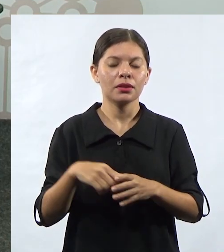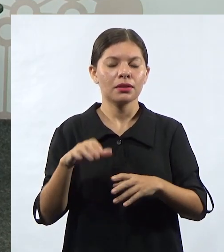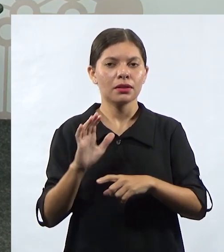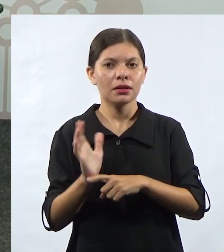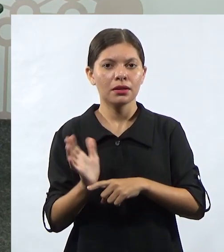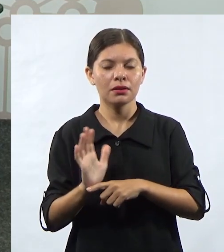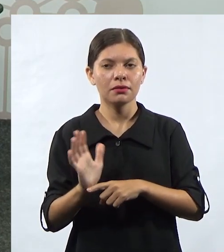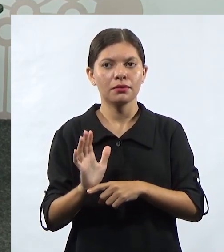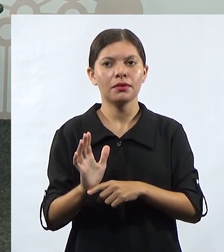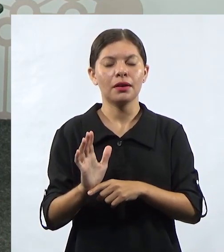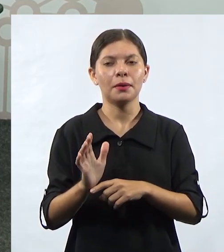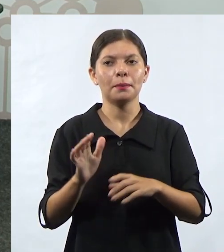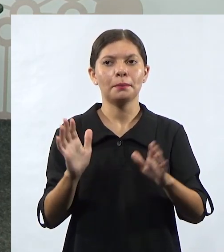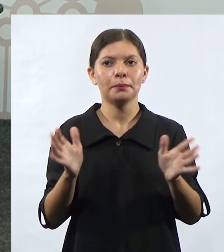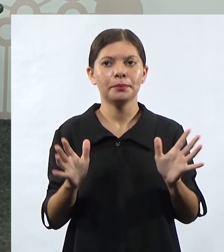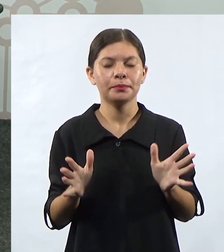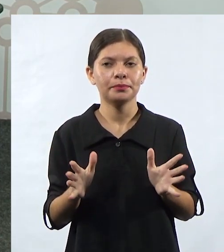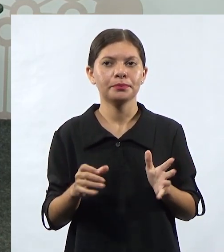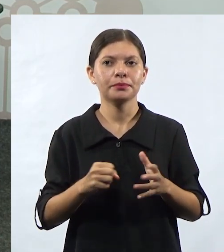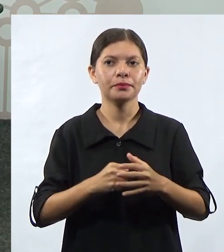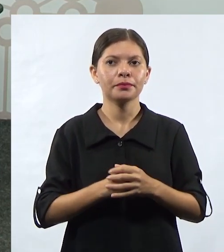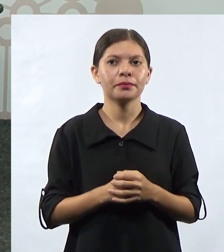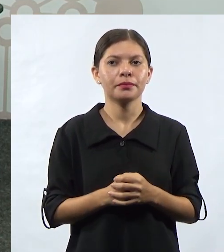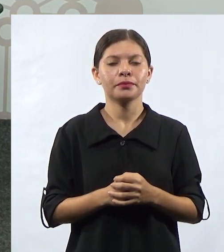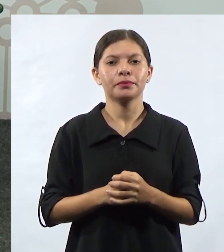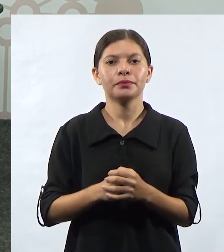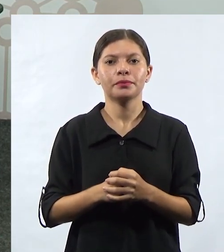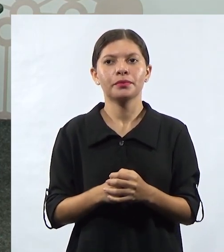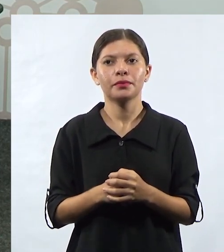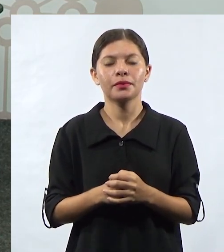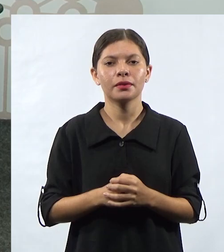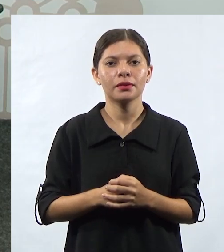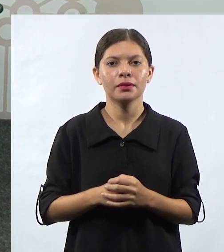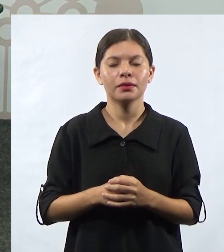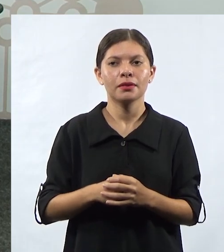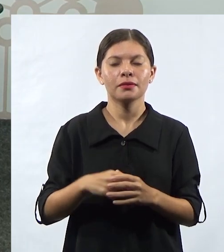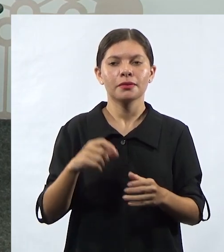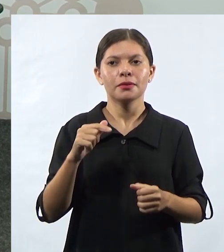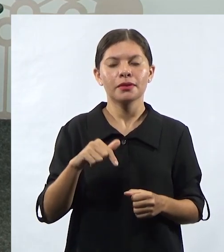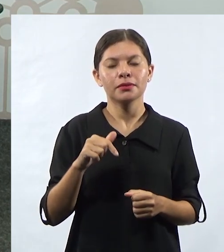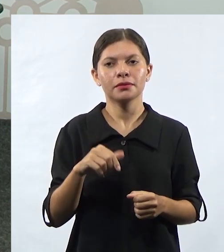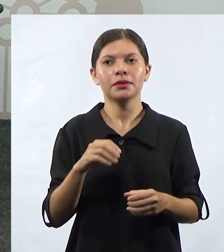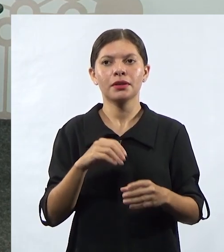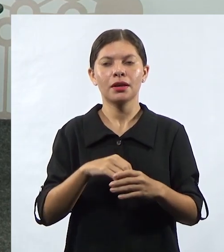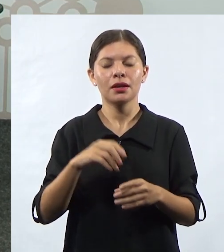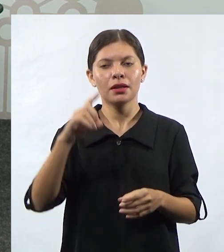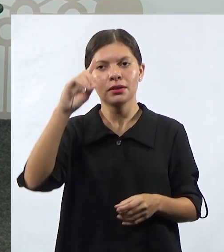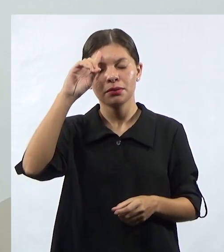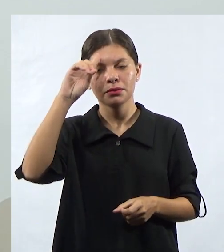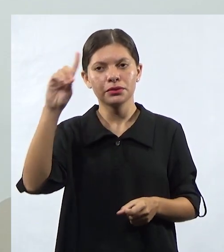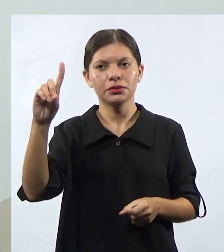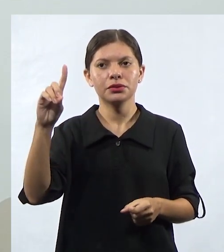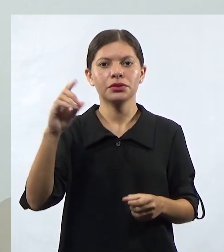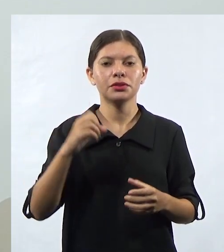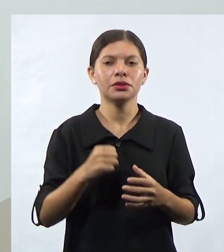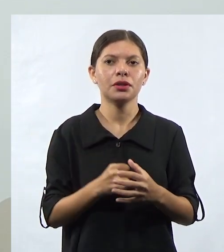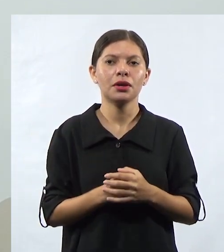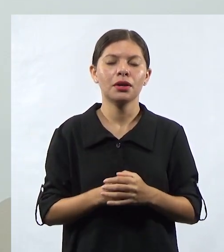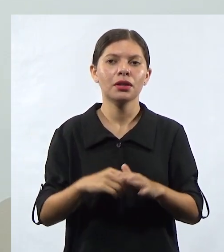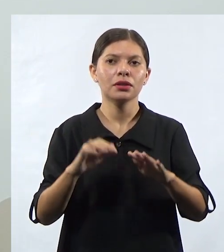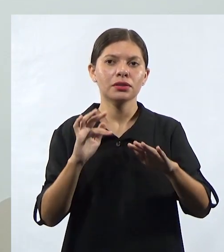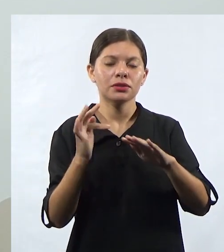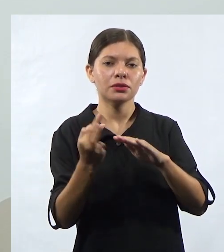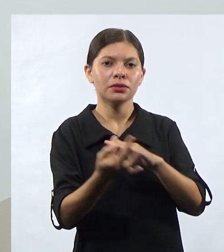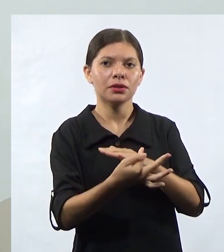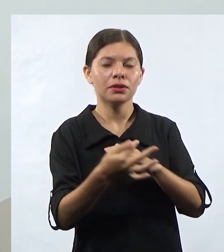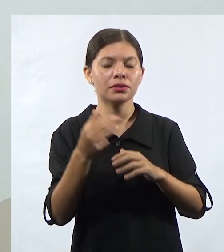Porque se é mensagem, já fica no histórico. Isso. Se é áudio, já fica no histórico. A data, o que cada um postou. Então, fica um pouco